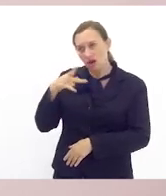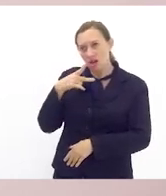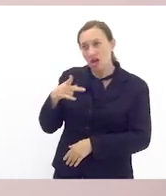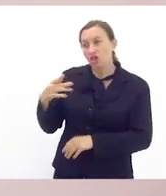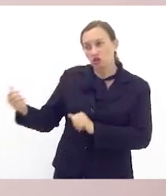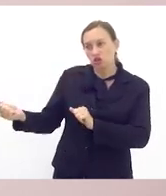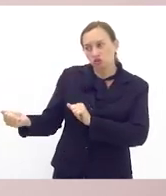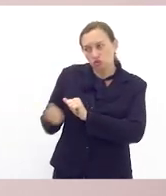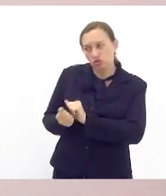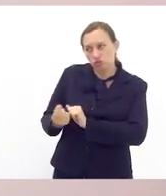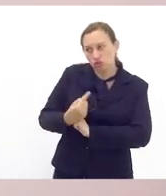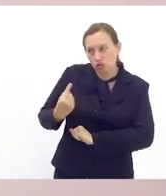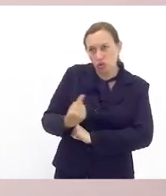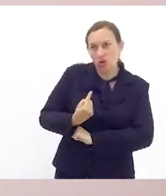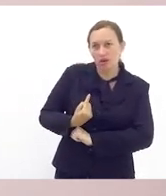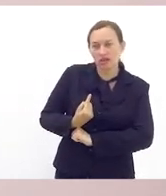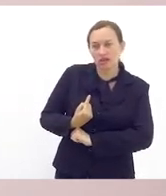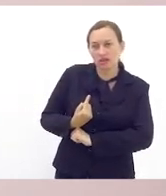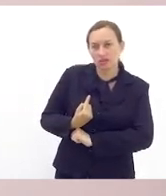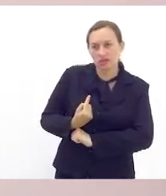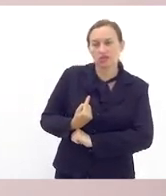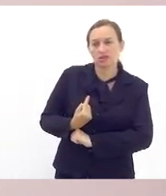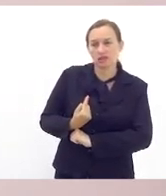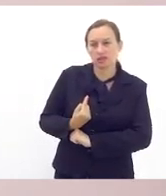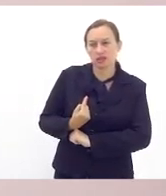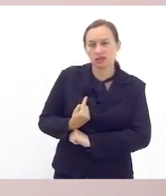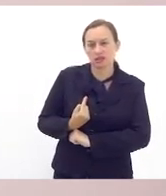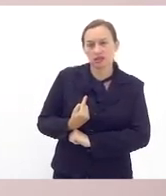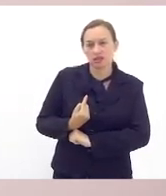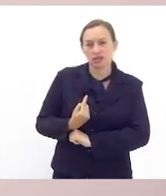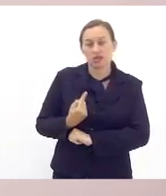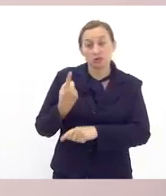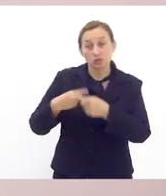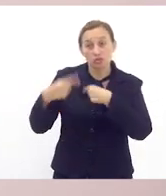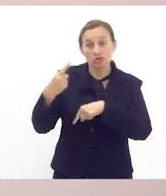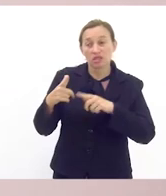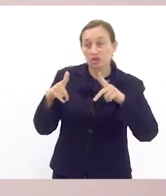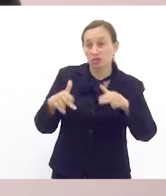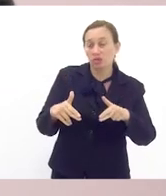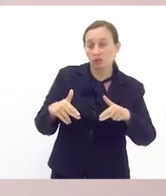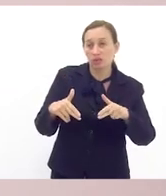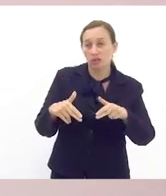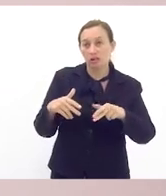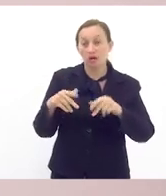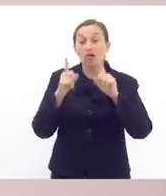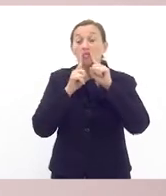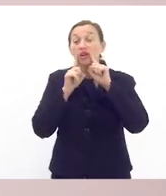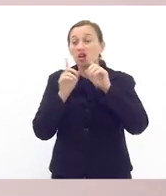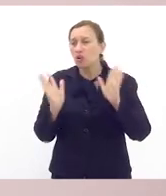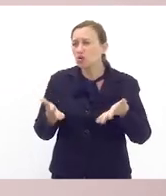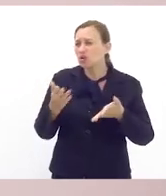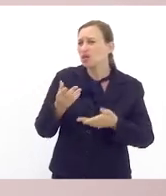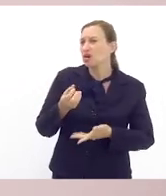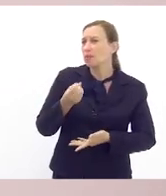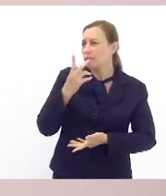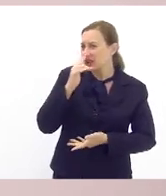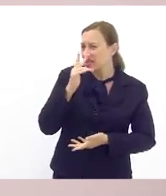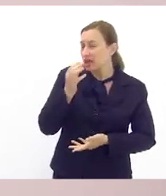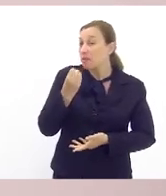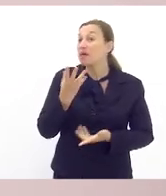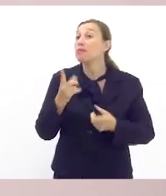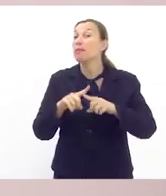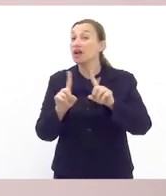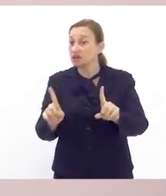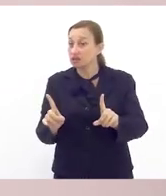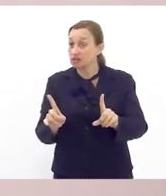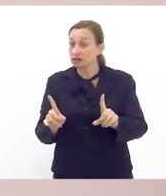junte-se a nós nesse case de sucesso que a Maricá hoje e a princípio tudo parecia caminhar bem só que